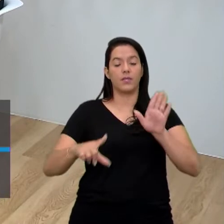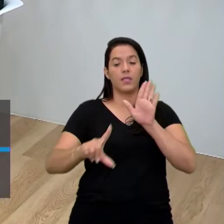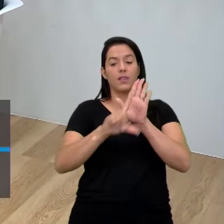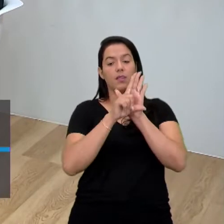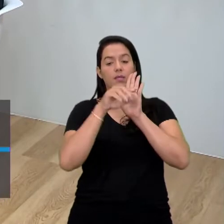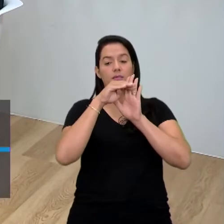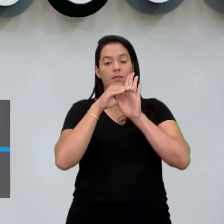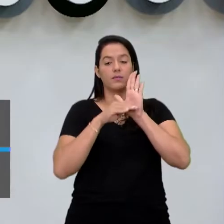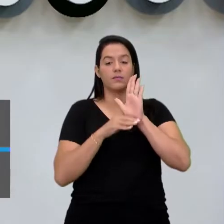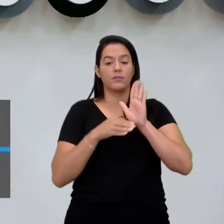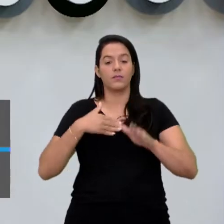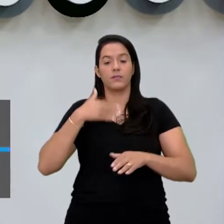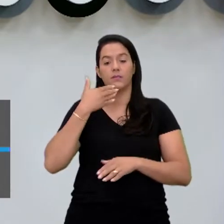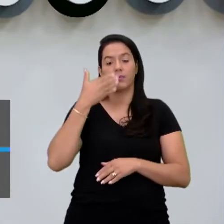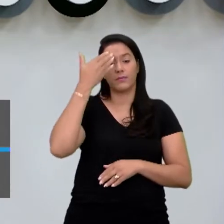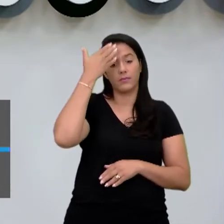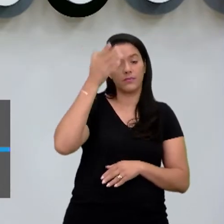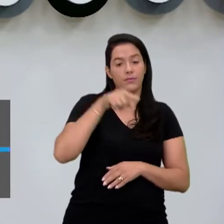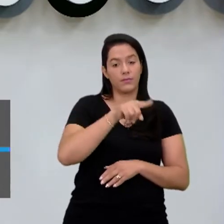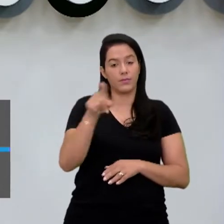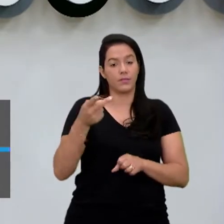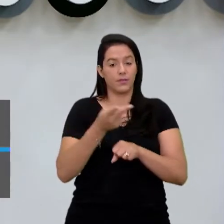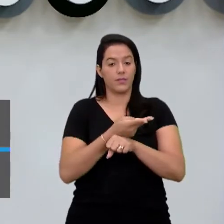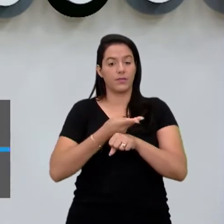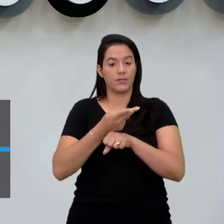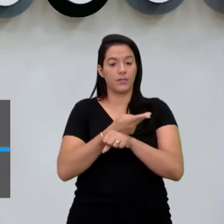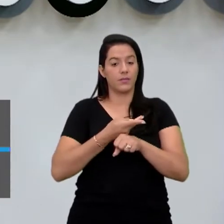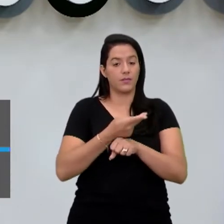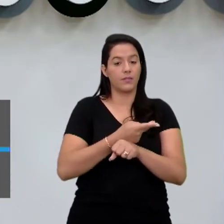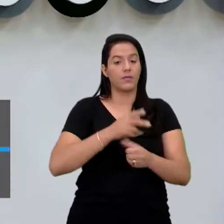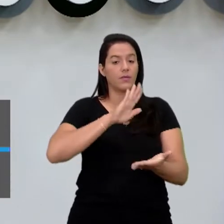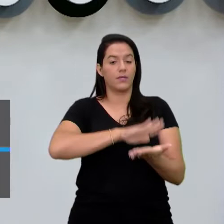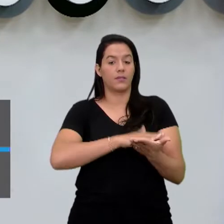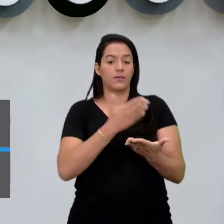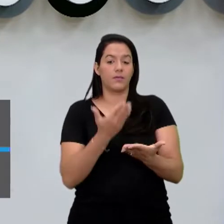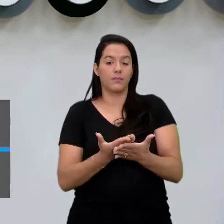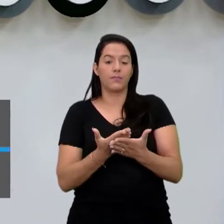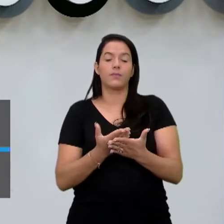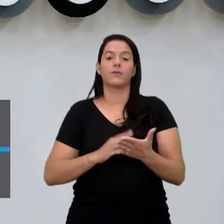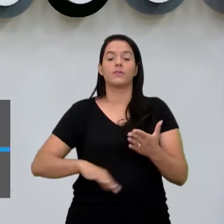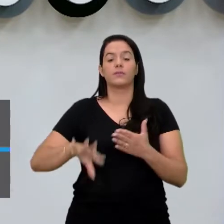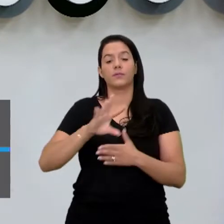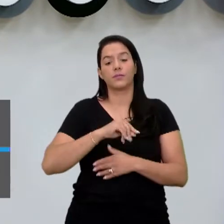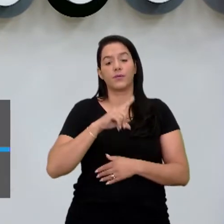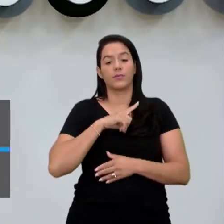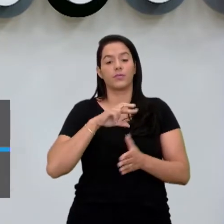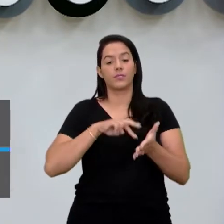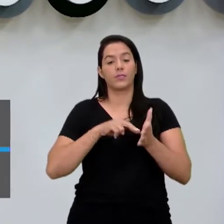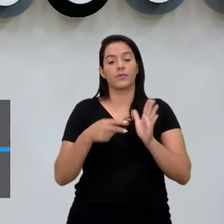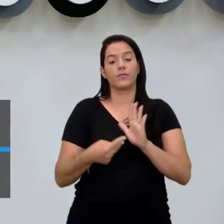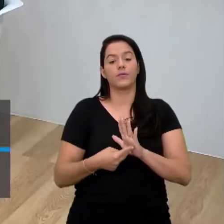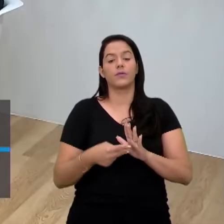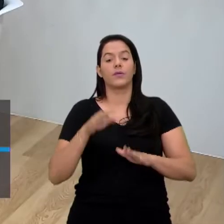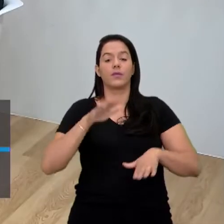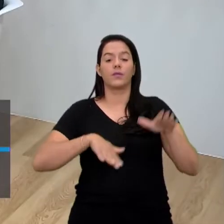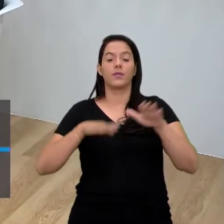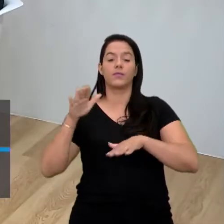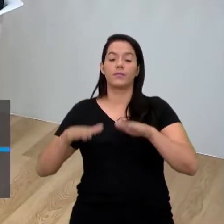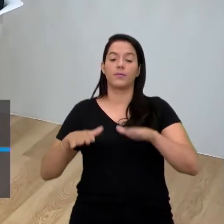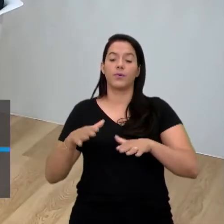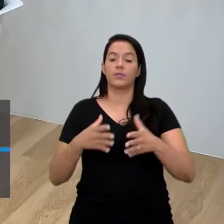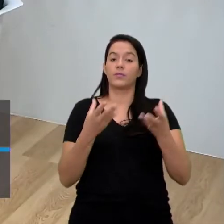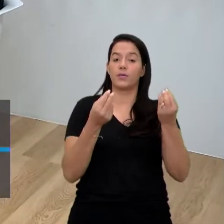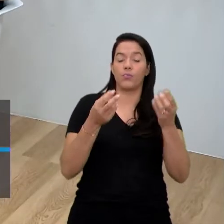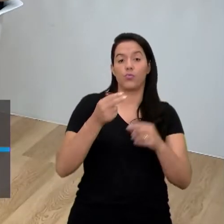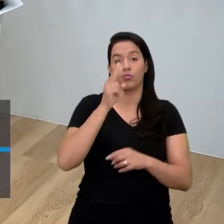assim, a Sharia, vocês podem procurar, ela é interpretativa. Então, significa que... Você pode ser muito radical,